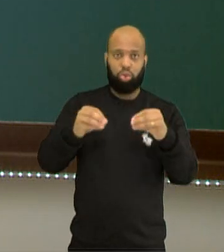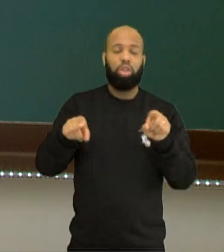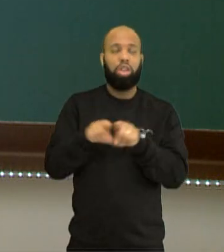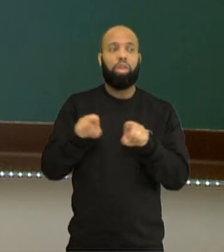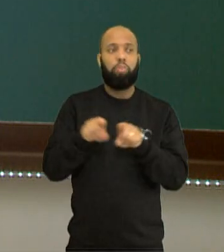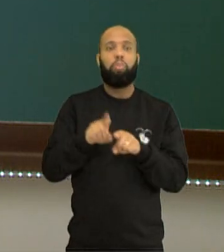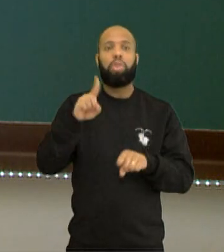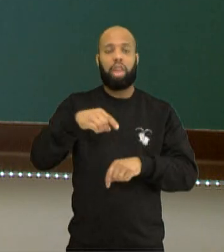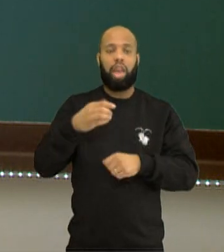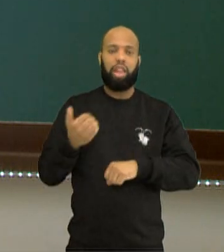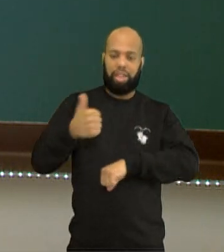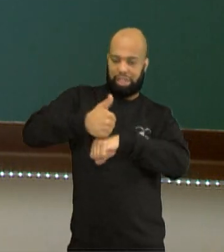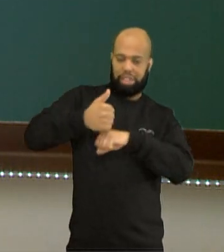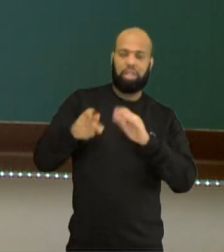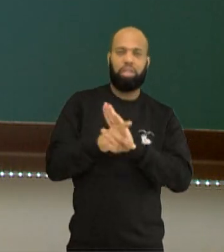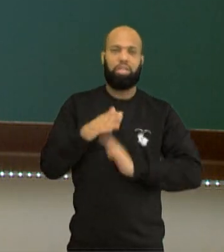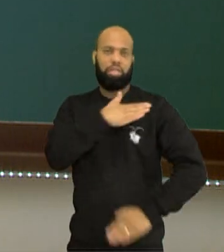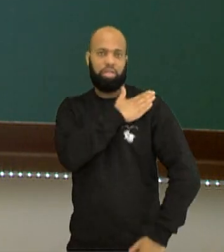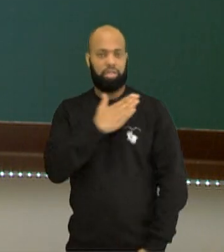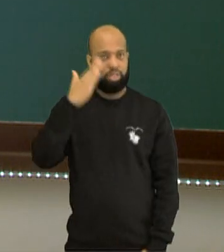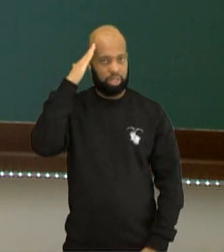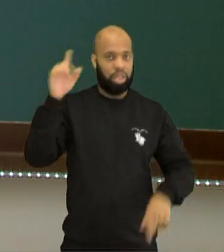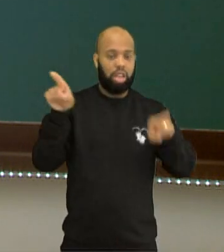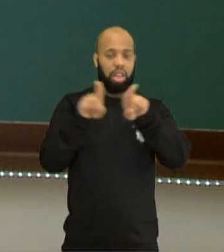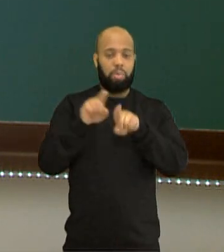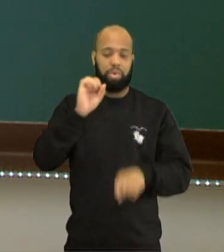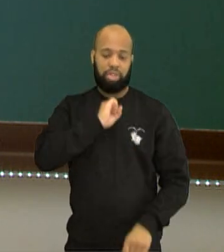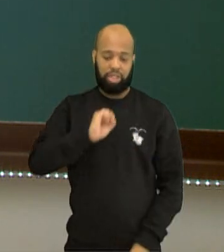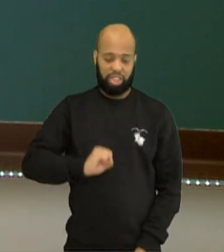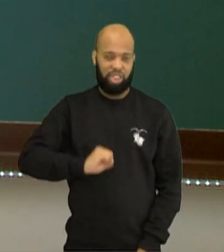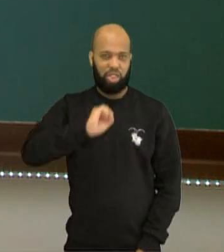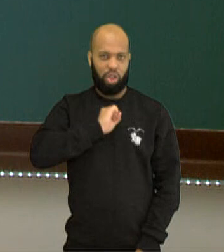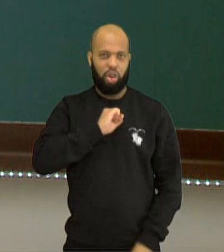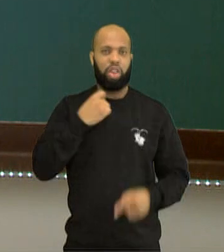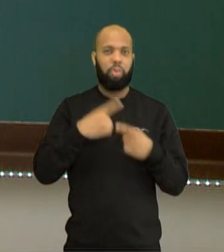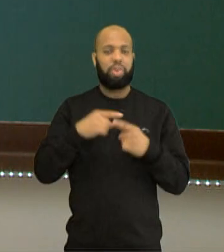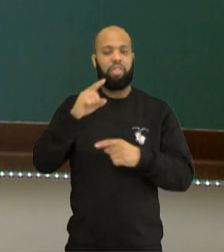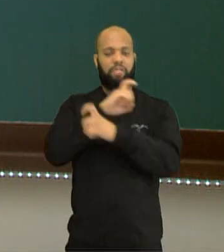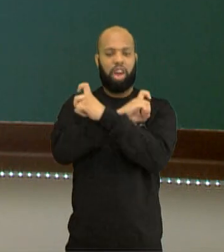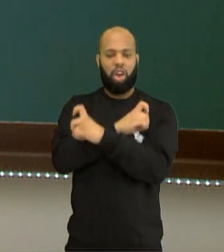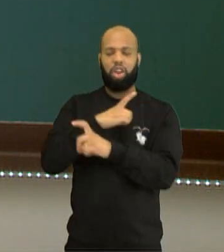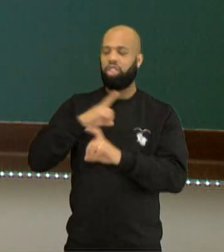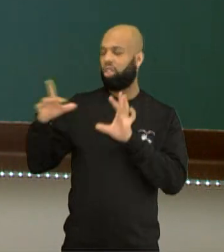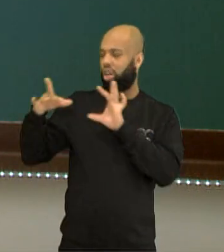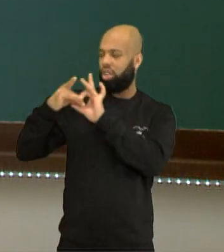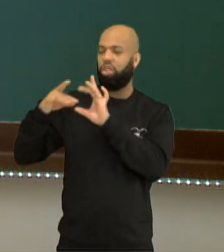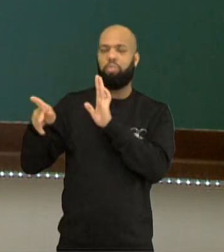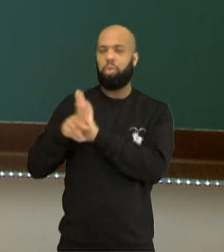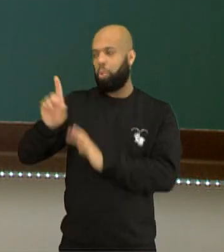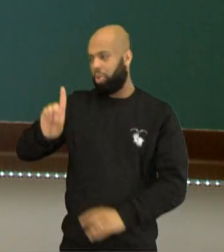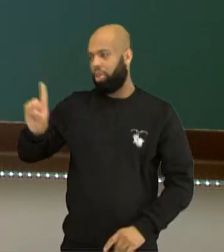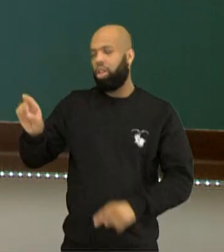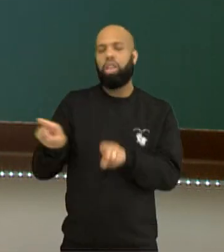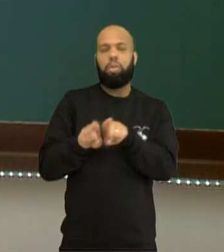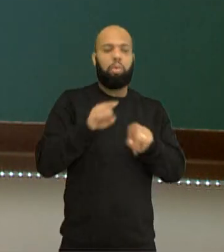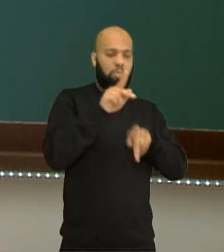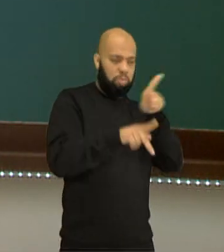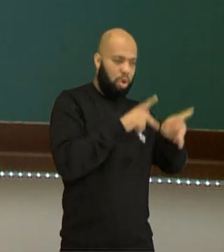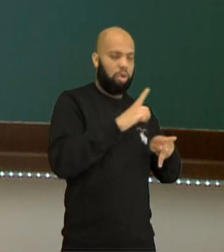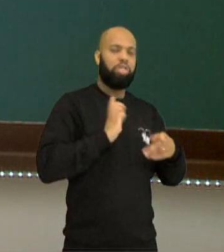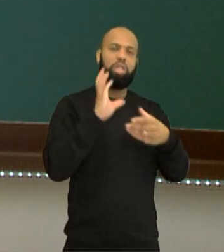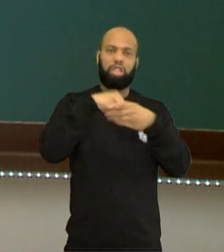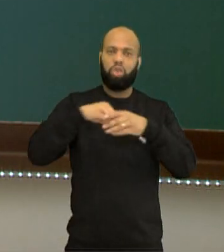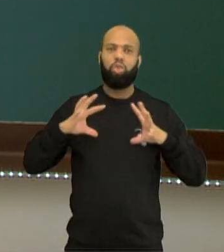era o primeiro sacerdote. Ele era a ligação entre os deuses e a nação egípcia. Dessa forma, ele estava dentro dos ritos. Ele podia participar de